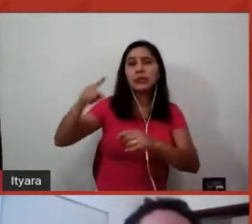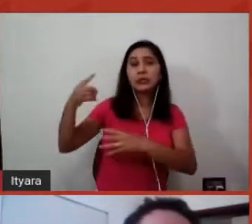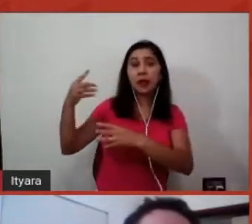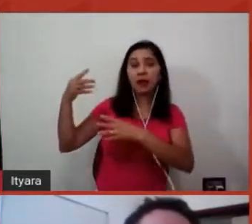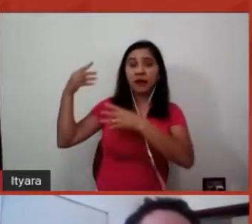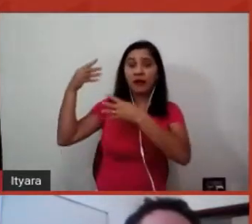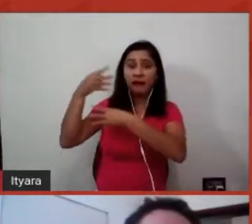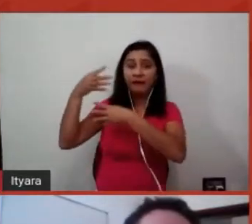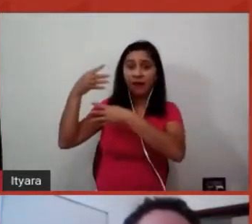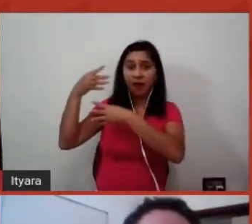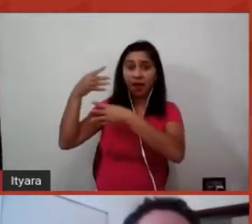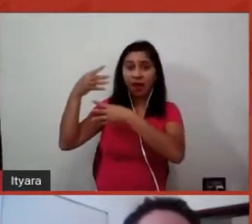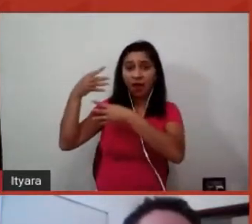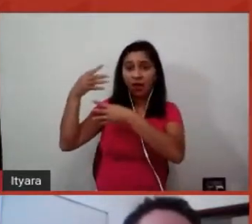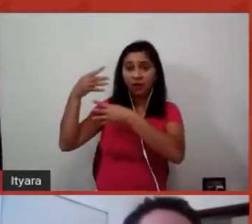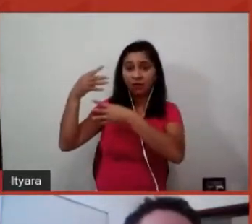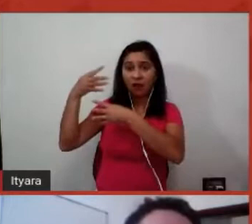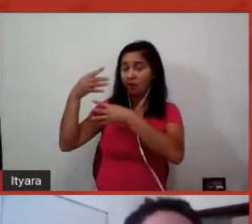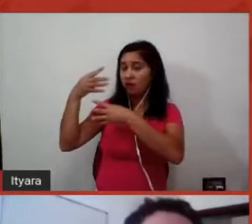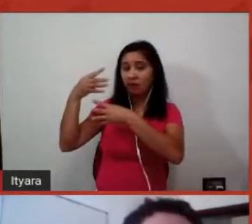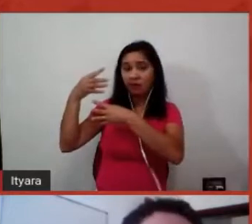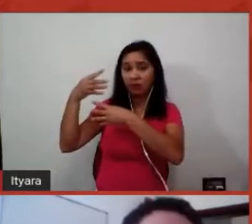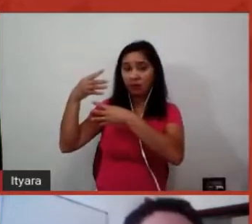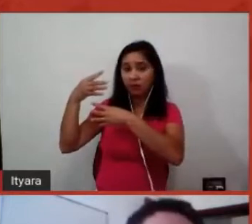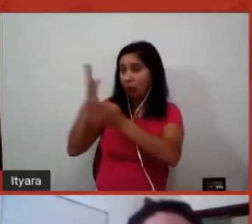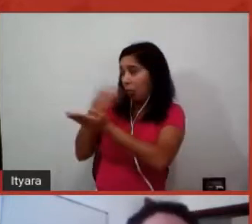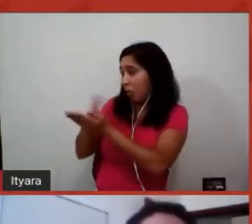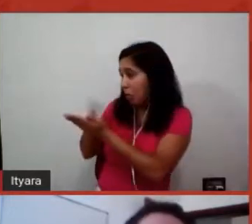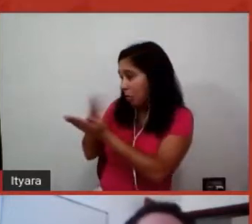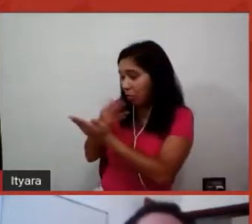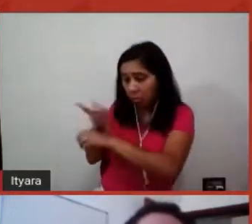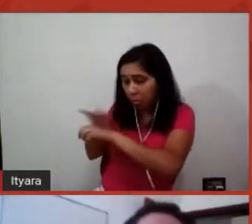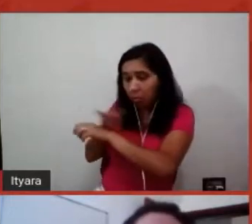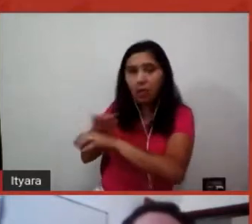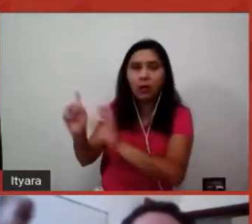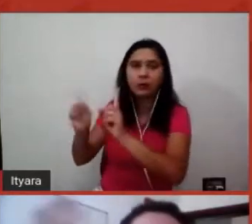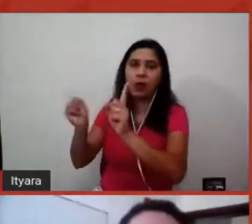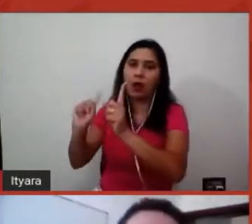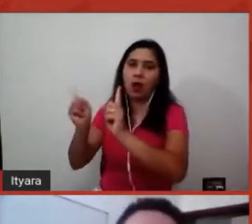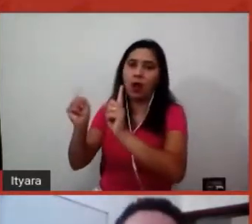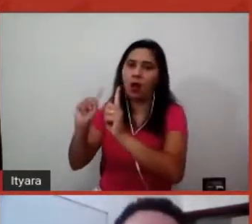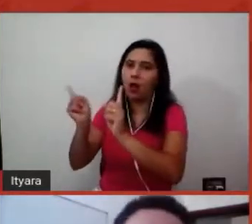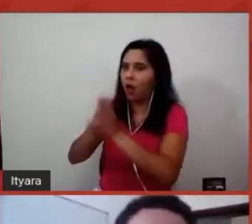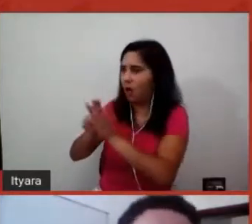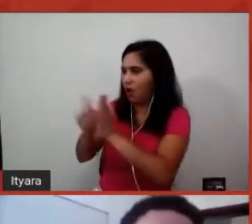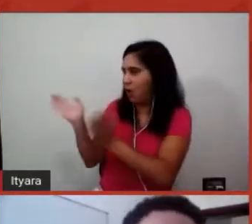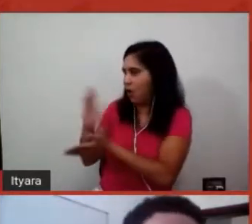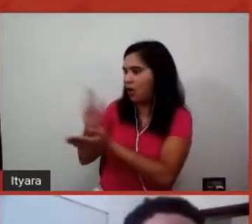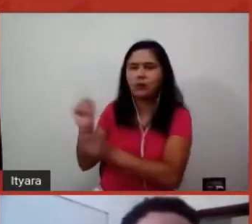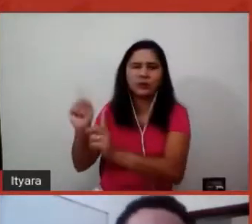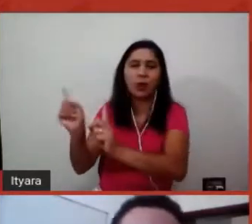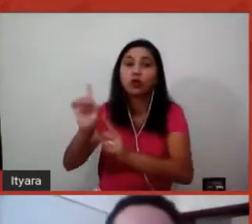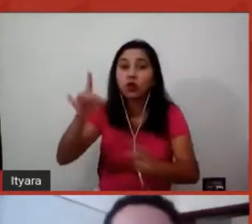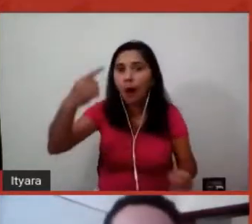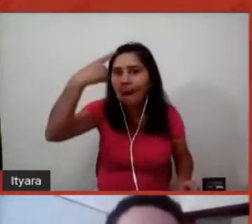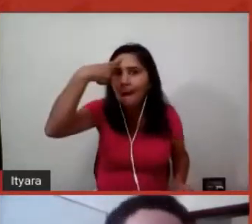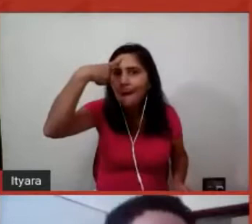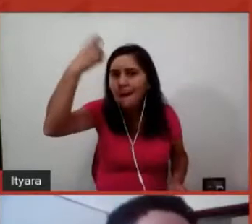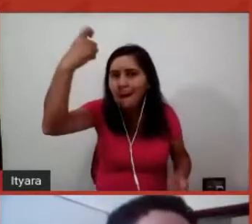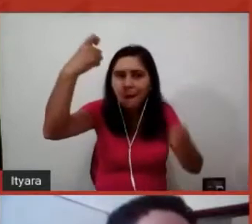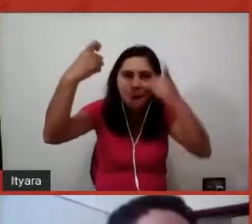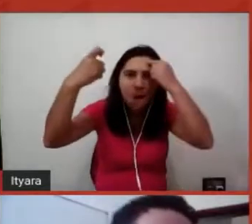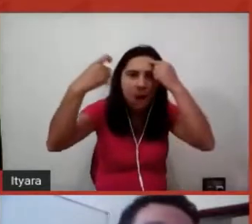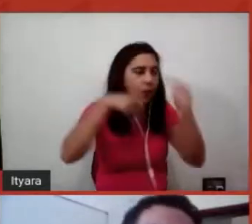momento que os estudantes não devem consultar nada, a não ser a própria mente, né? E os próprios colegas,